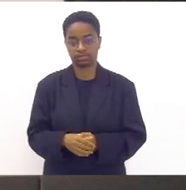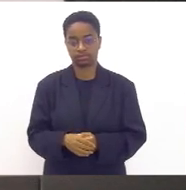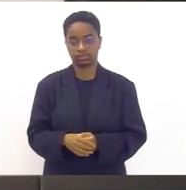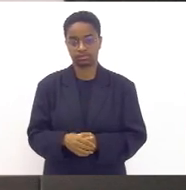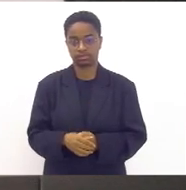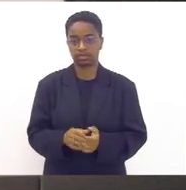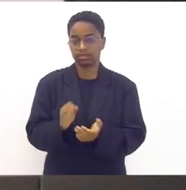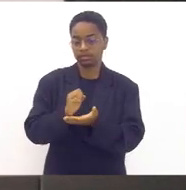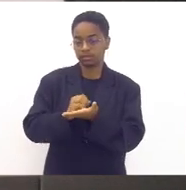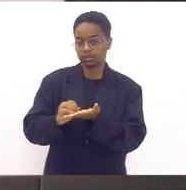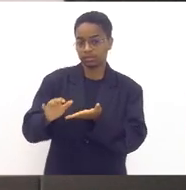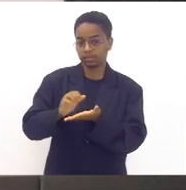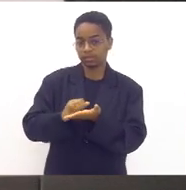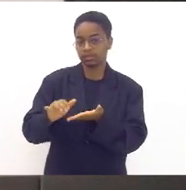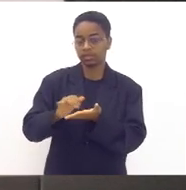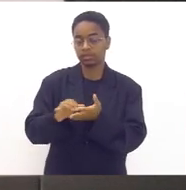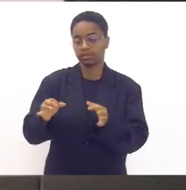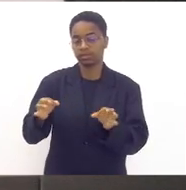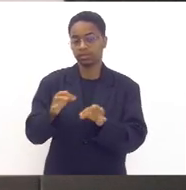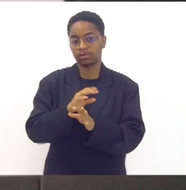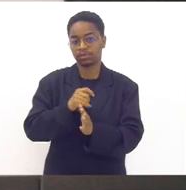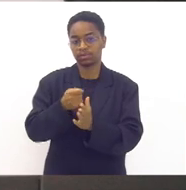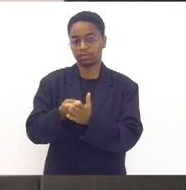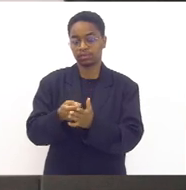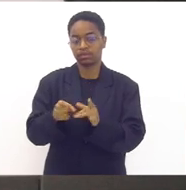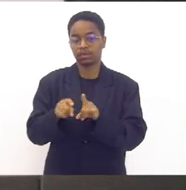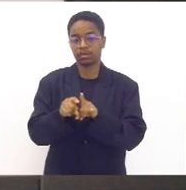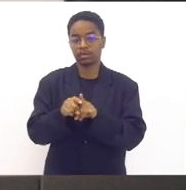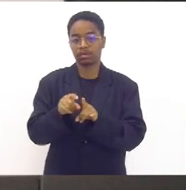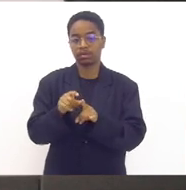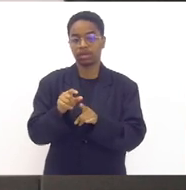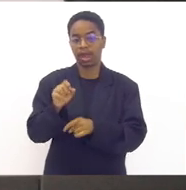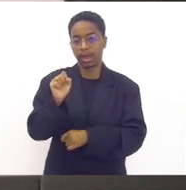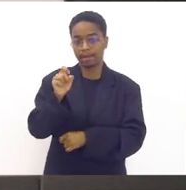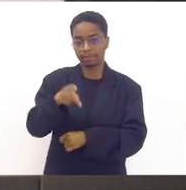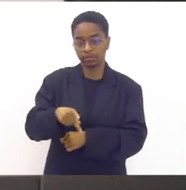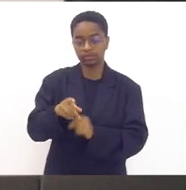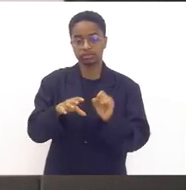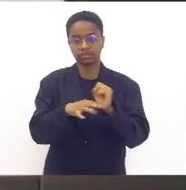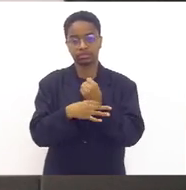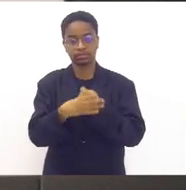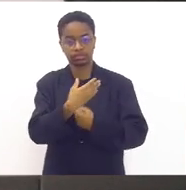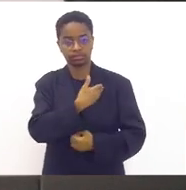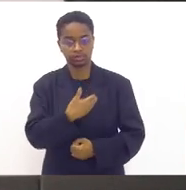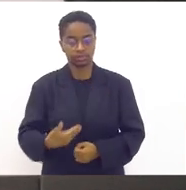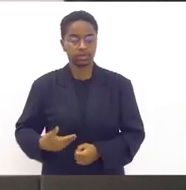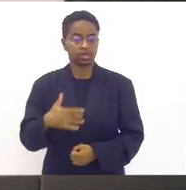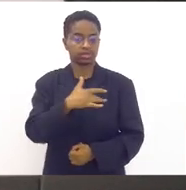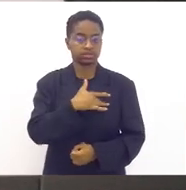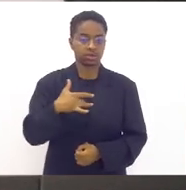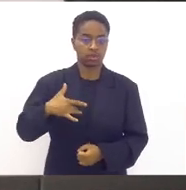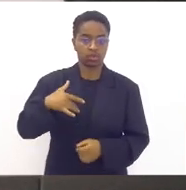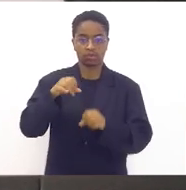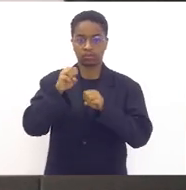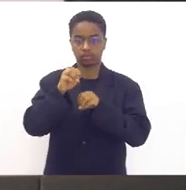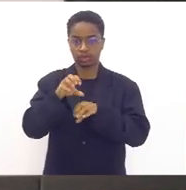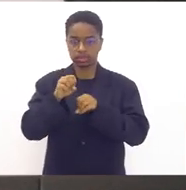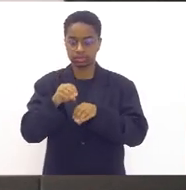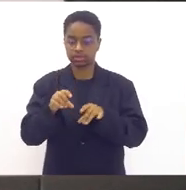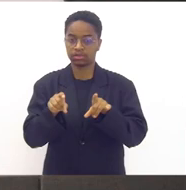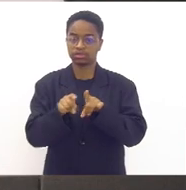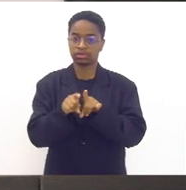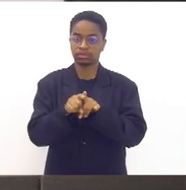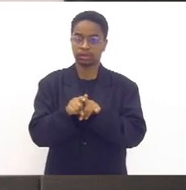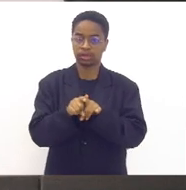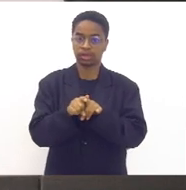as despesas liquidadas aqui, com destaque a Previdência Social, de Segurança Pública, Saúde, Educação, os